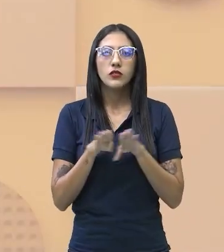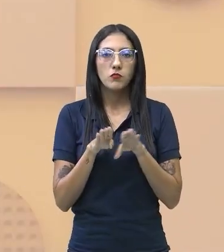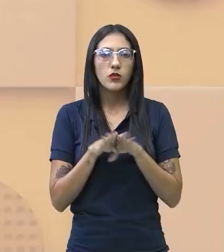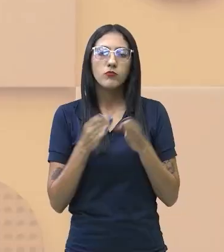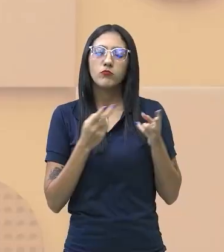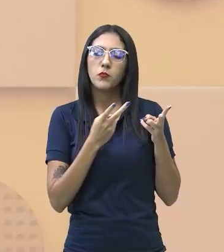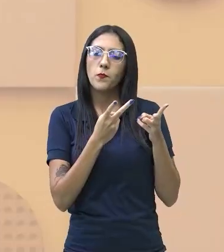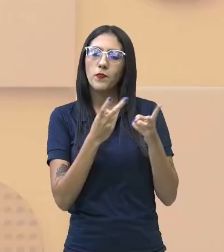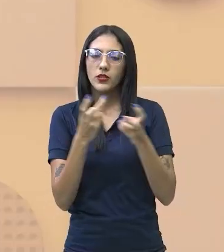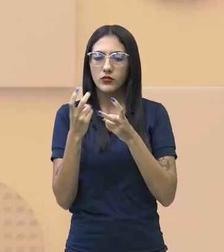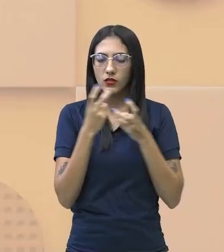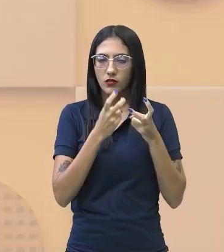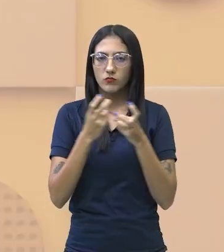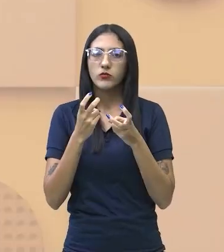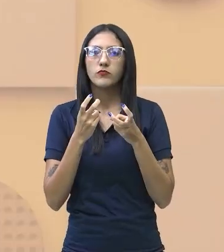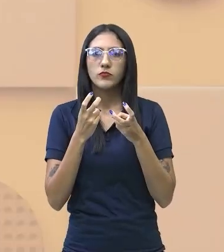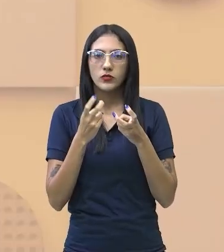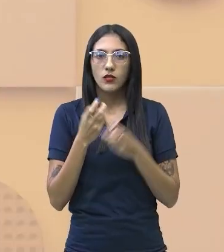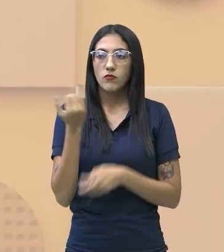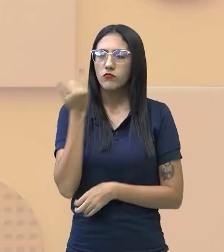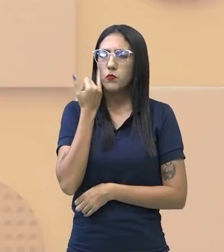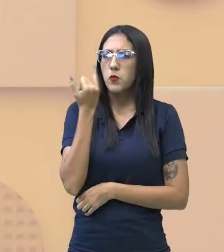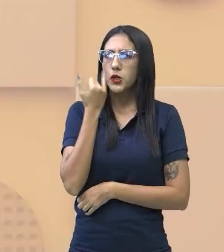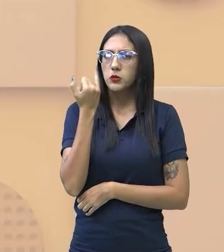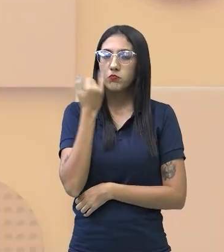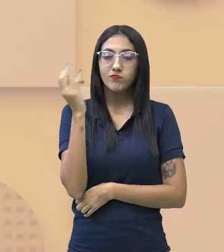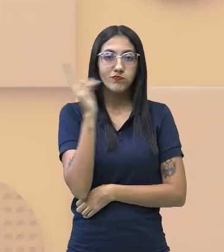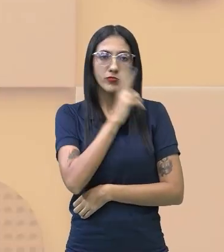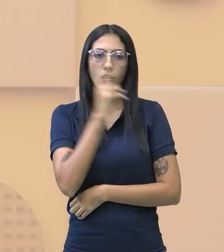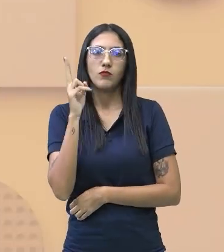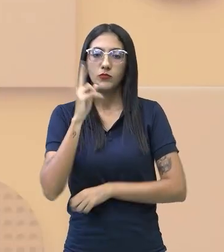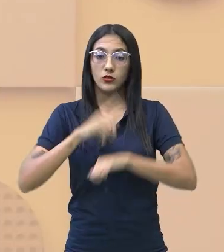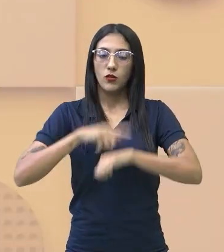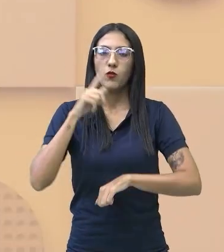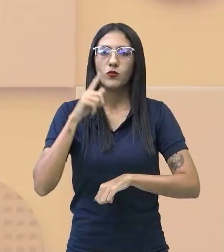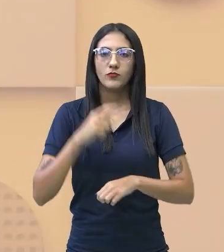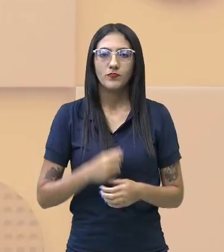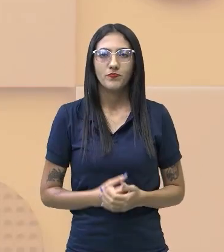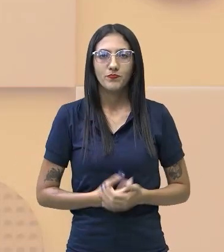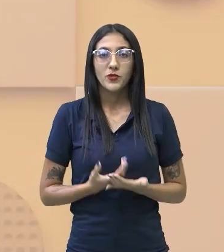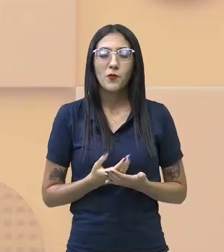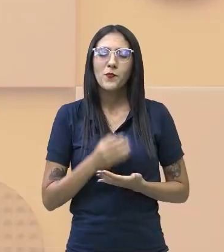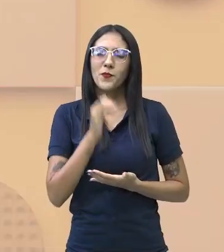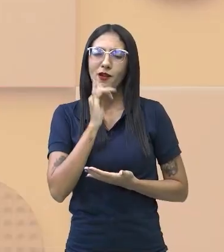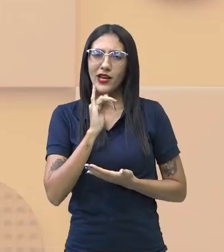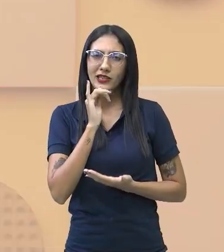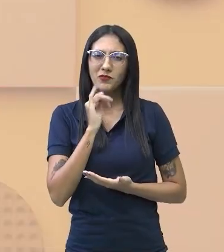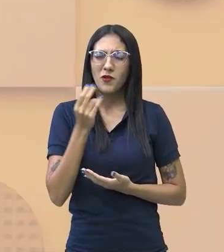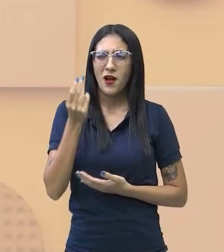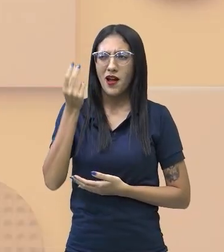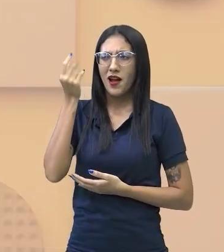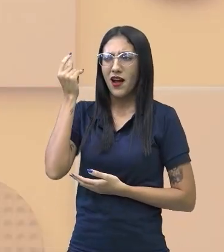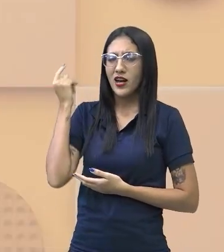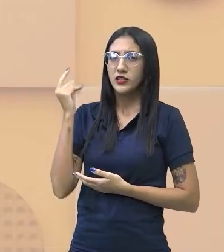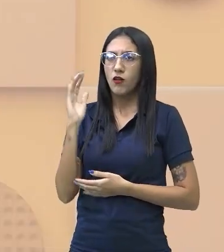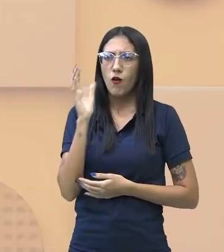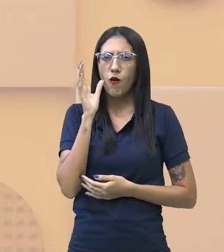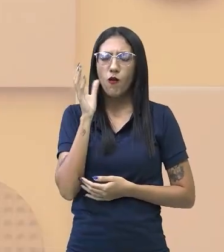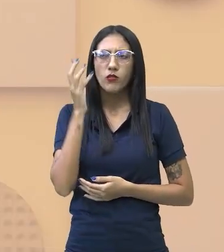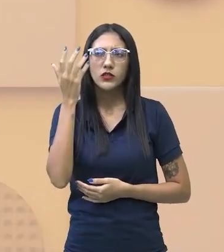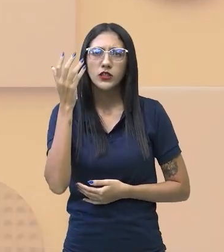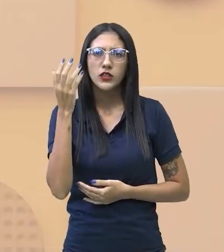recebendo essas informações muito mais rapidamente. Se antigamente acontecia um fato e demorava 2, 3 dias para nós termos